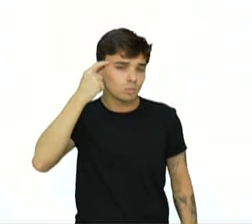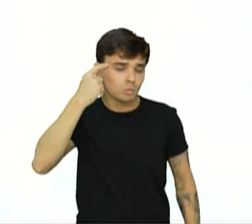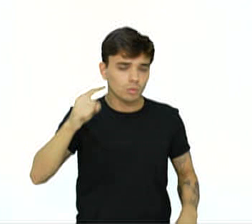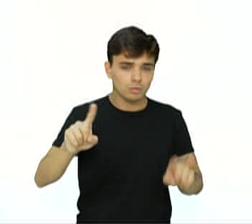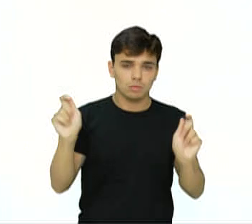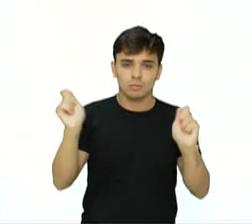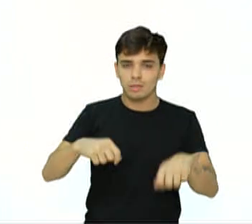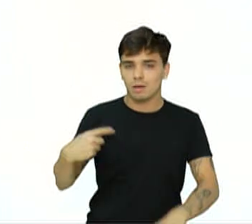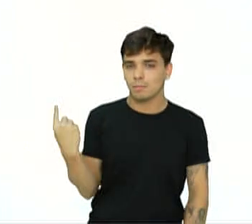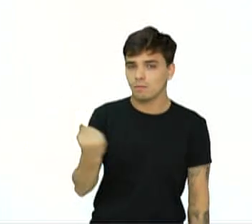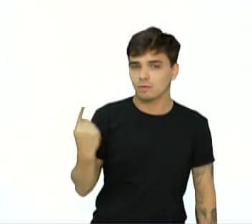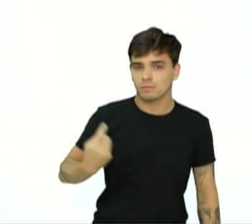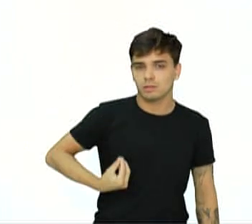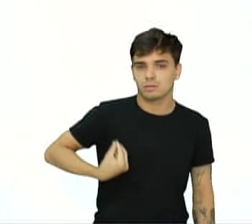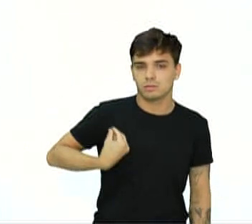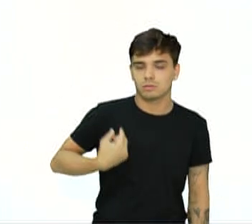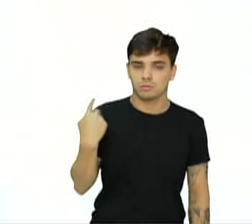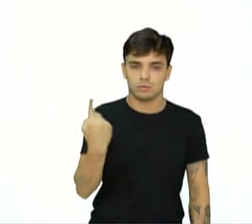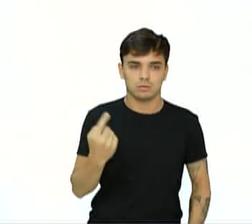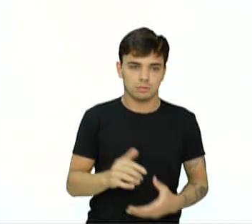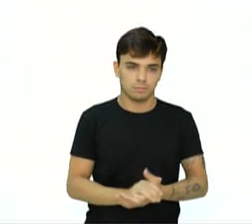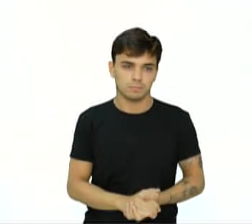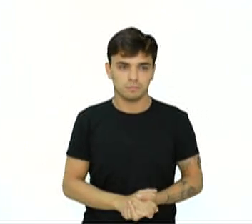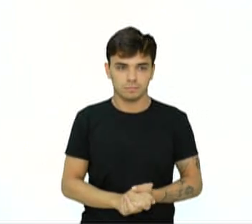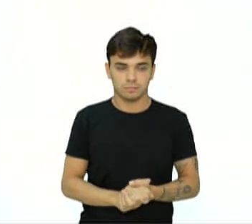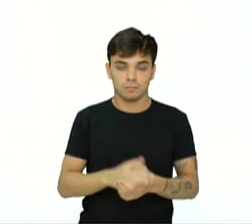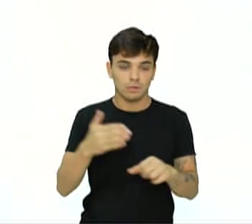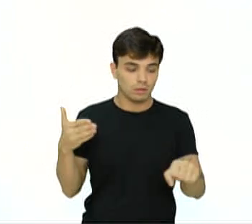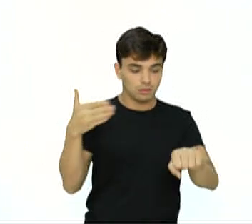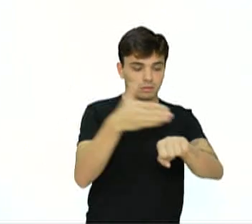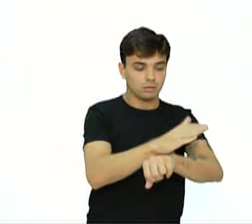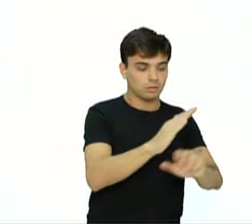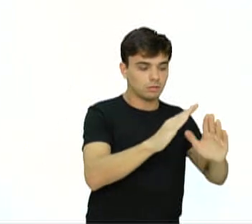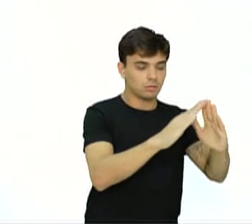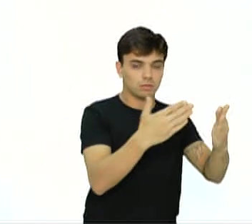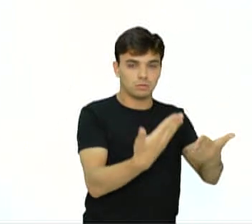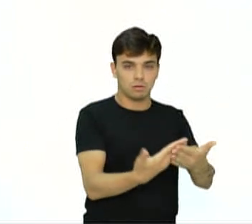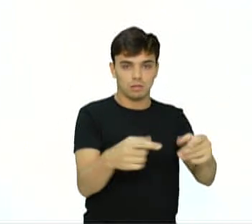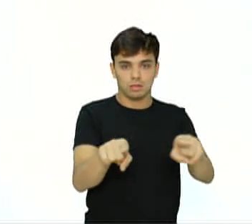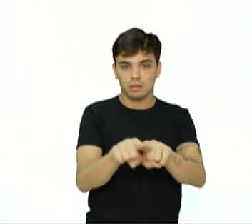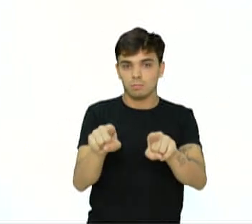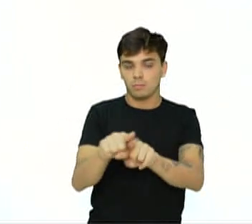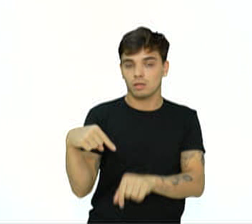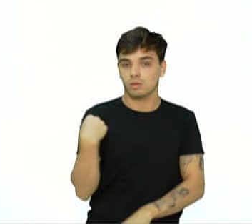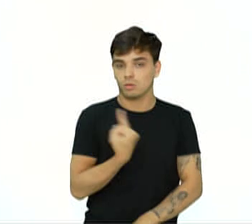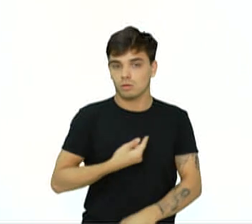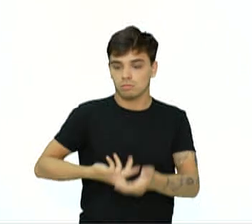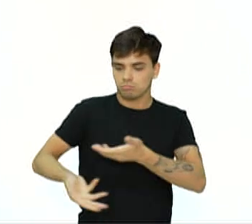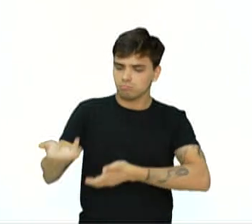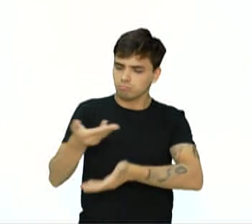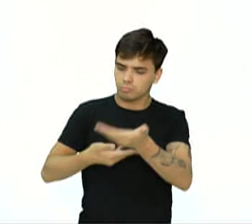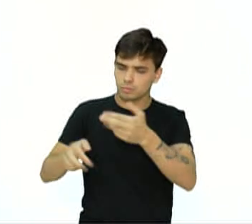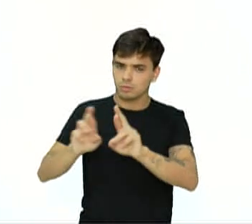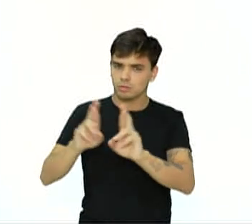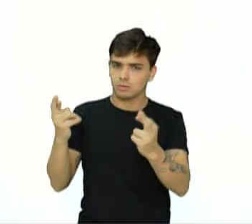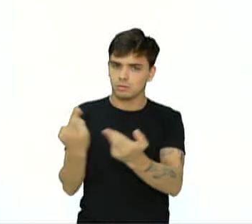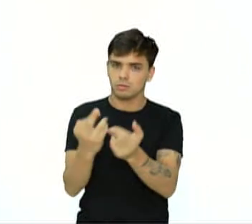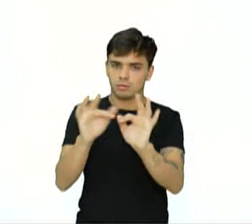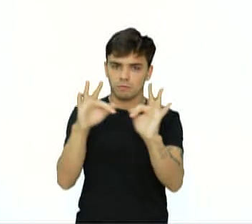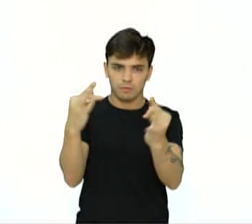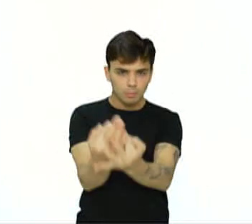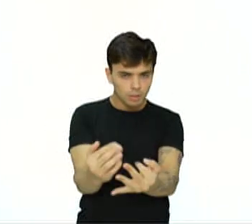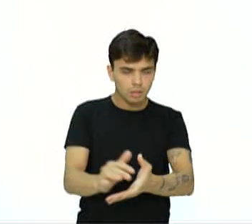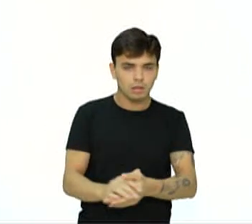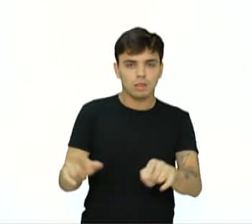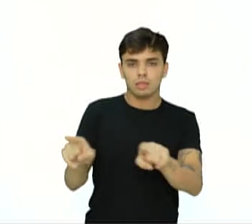viver isoladamente. Vejam, quando a gente vai à escola, quando a gente participa das nossas reuniões de